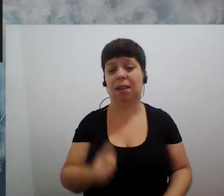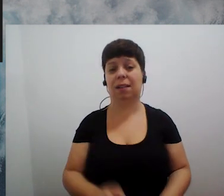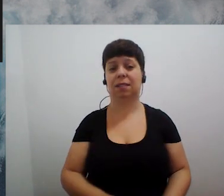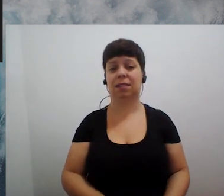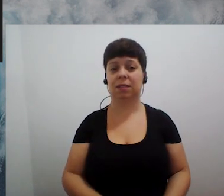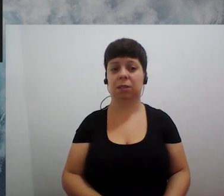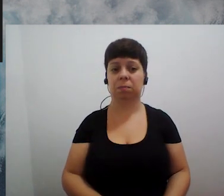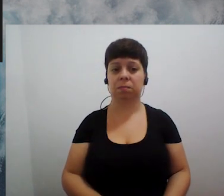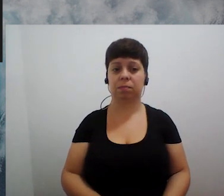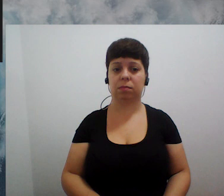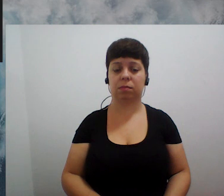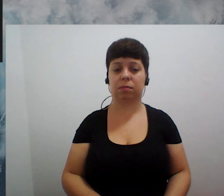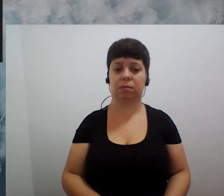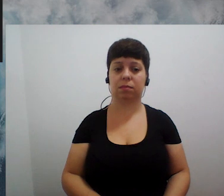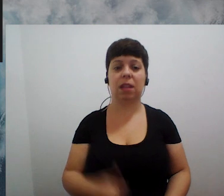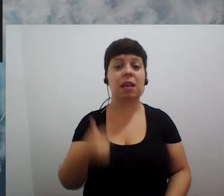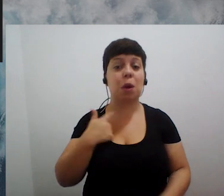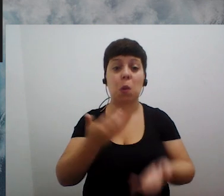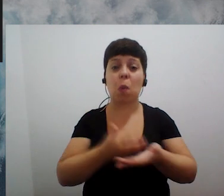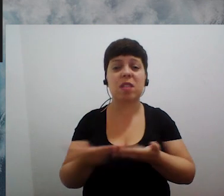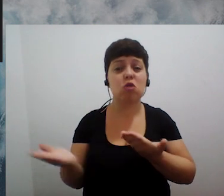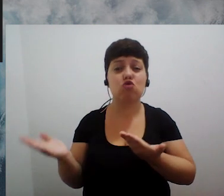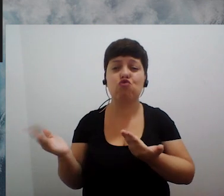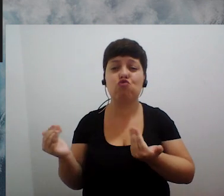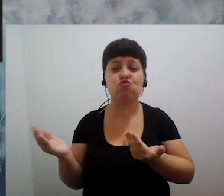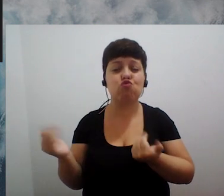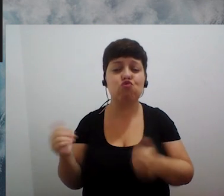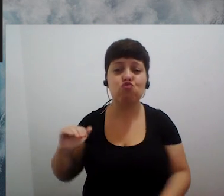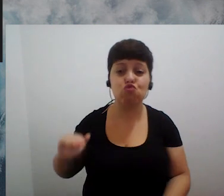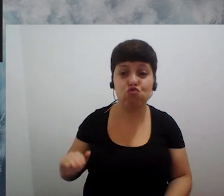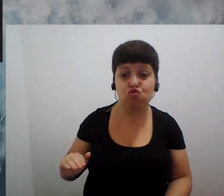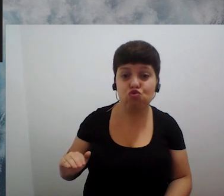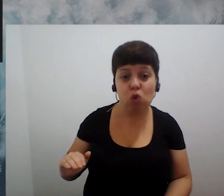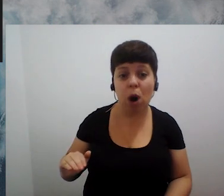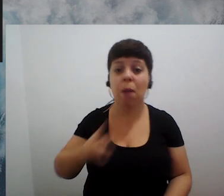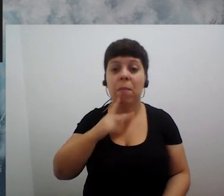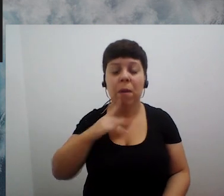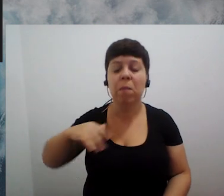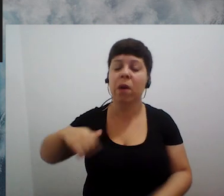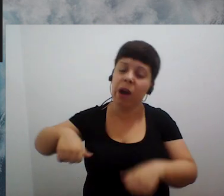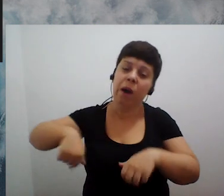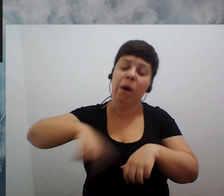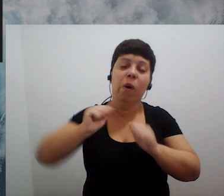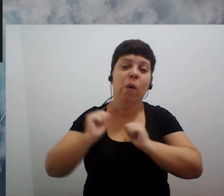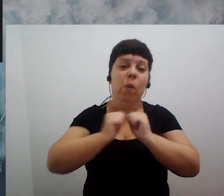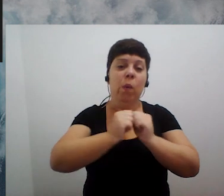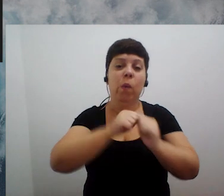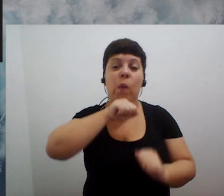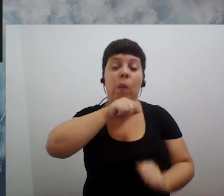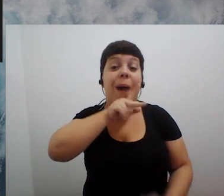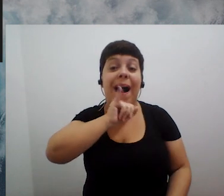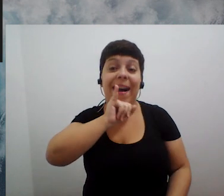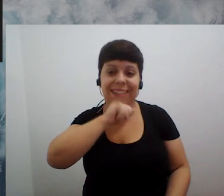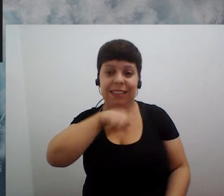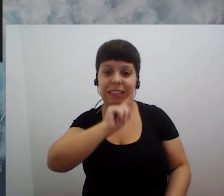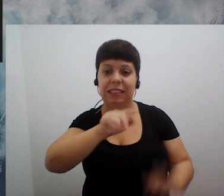perto. E assim, eu comecei muito novo, muito pequeno, meu pai me levava para a praia. E depois